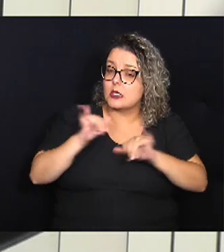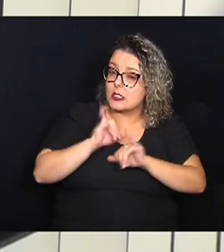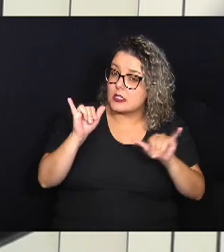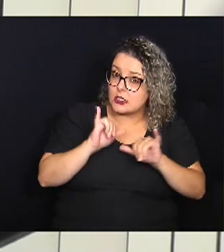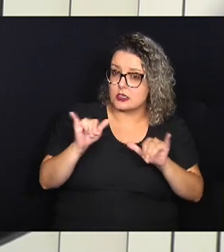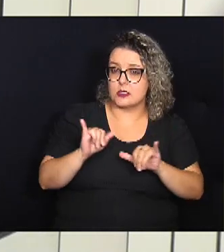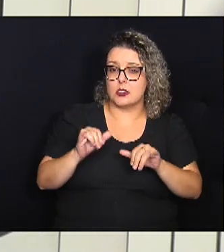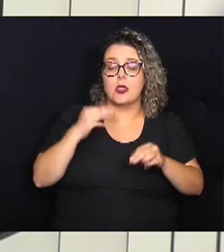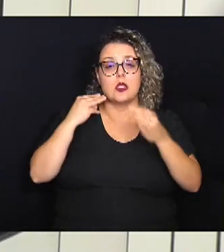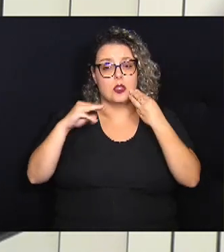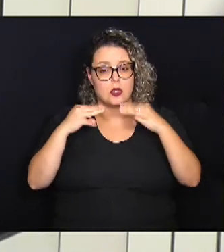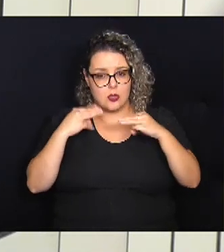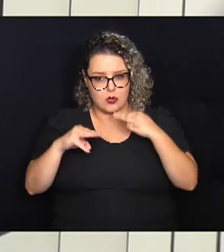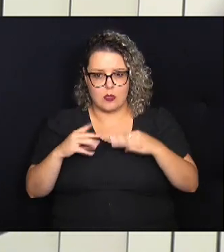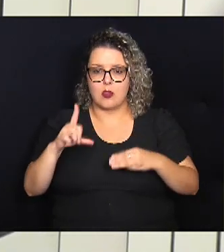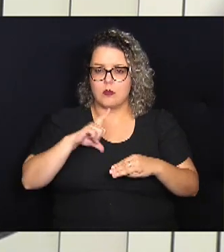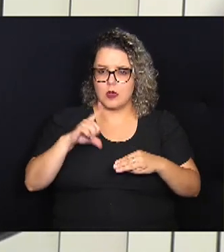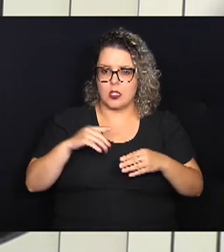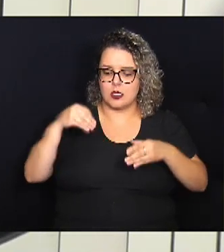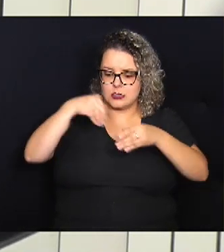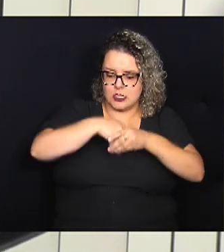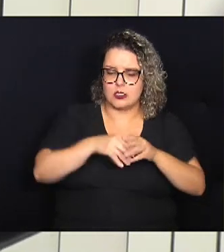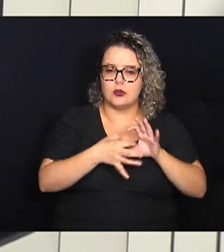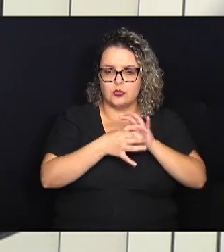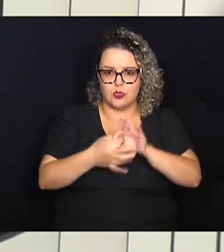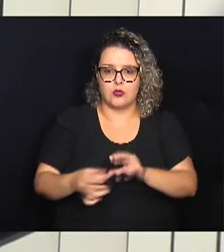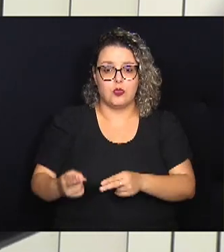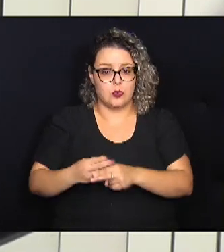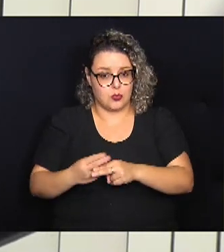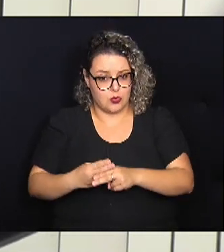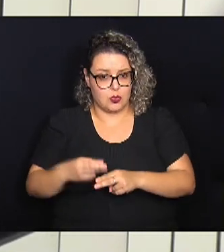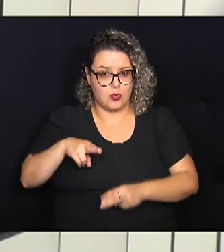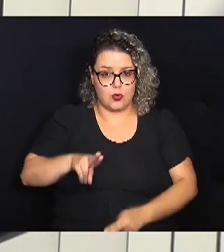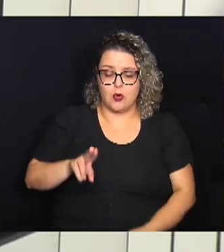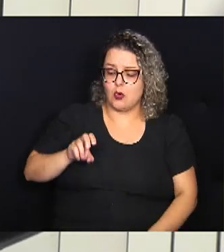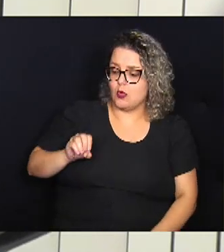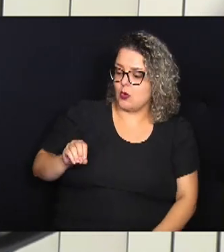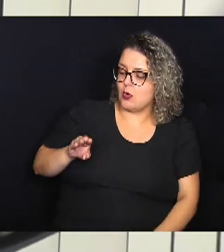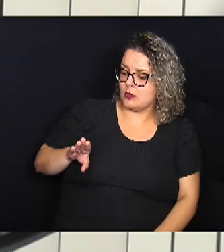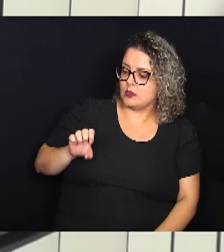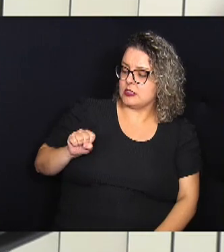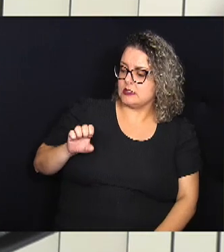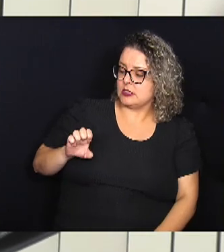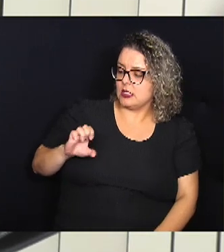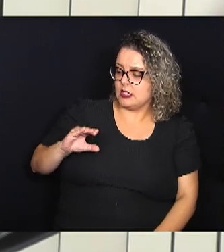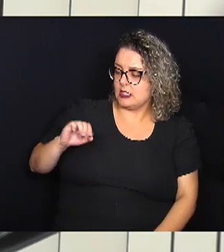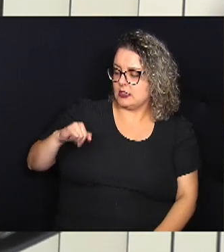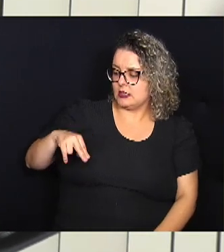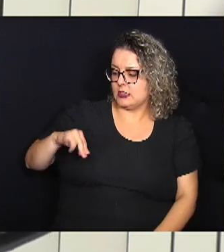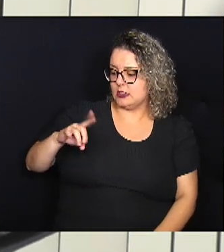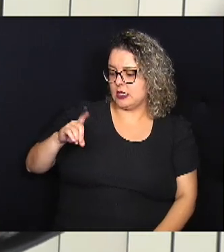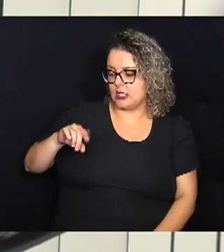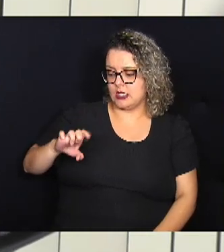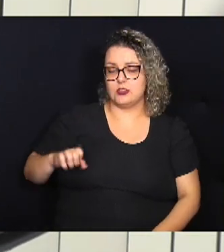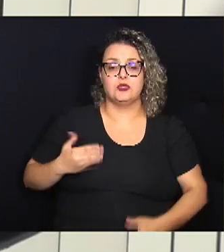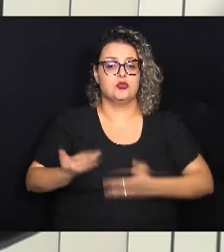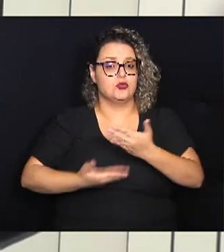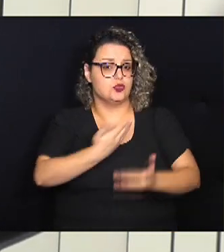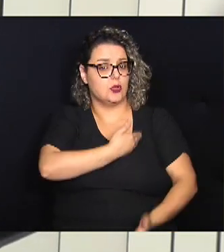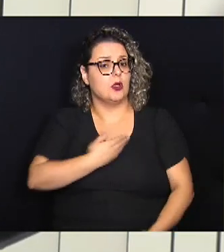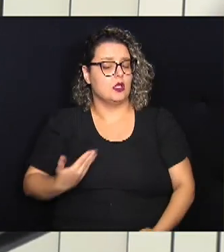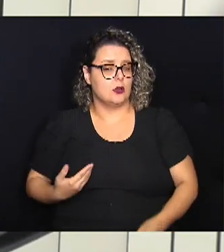e músicas que contenham pornografia ou obscenidades, tanto nos serviços públicos quanto